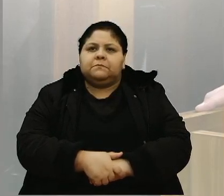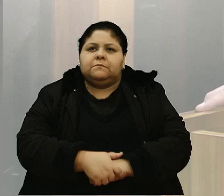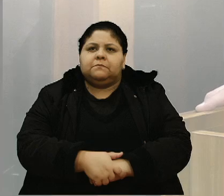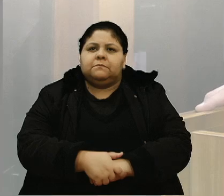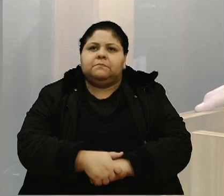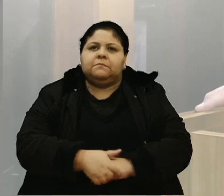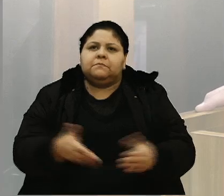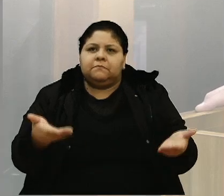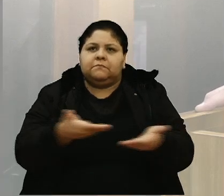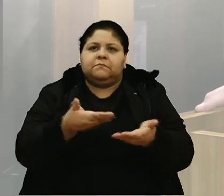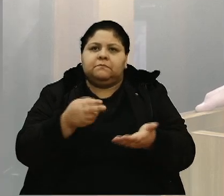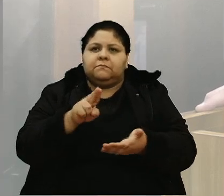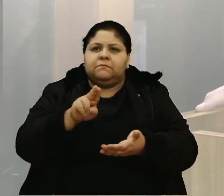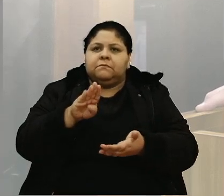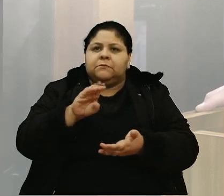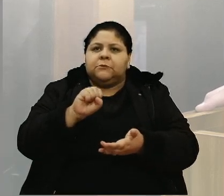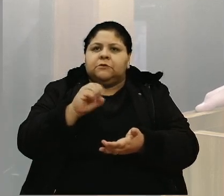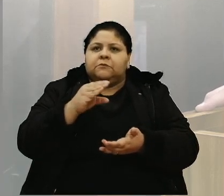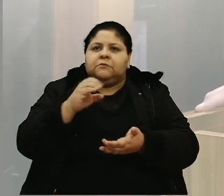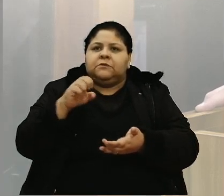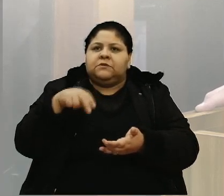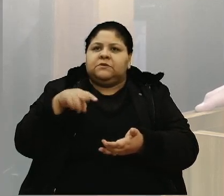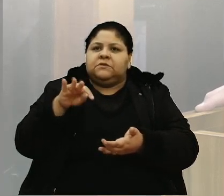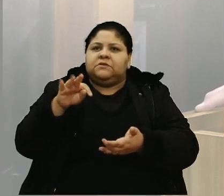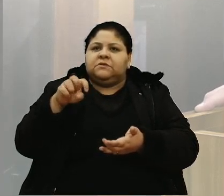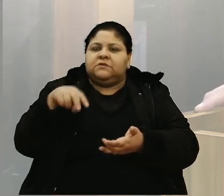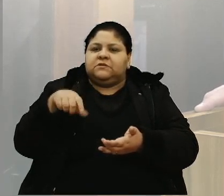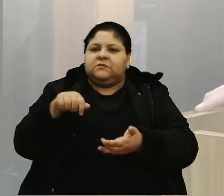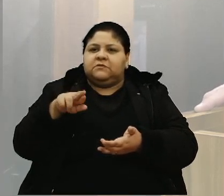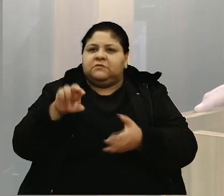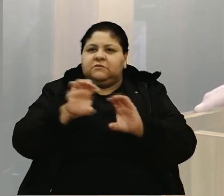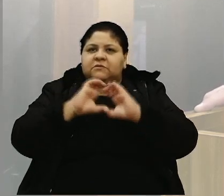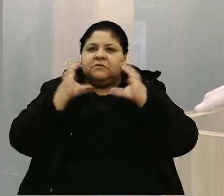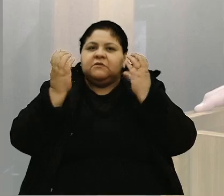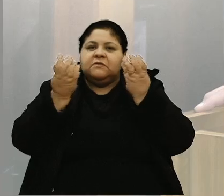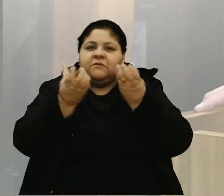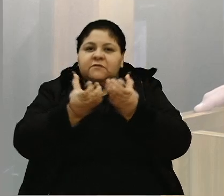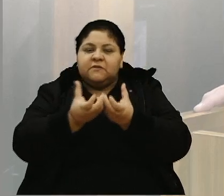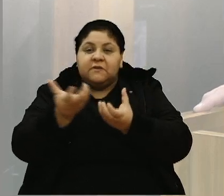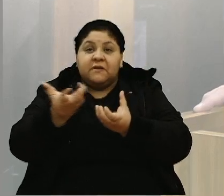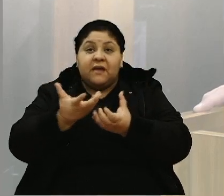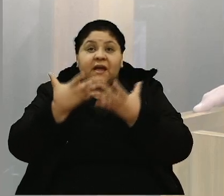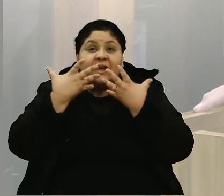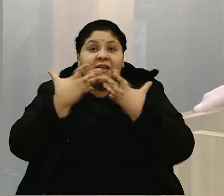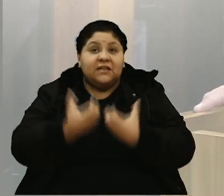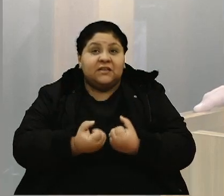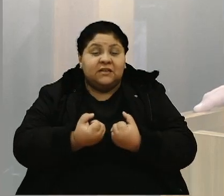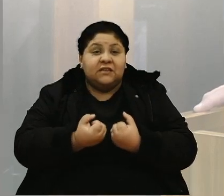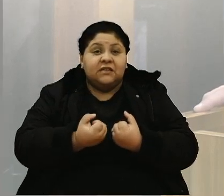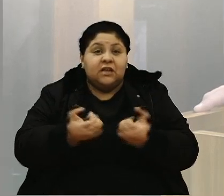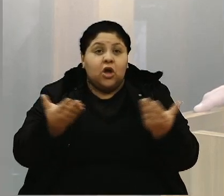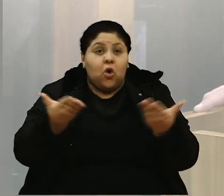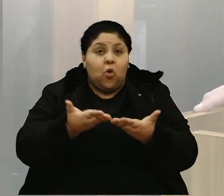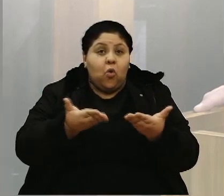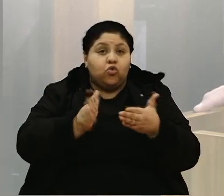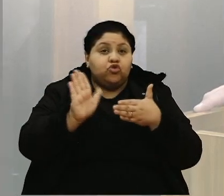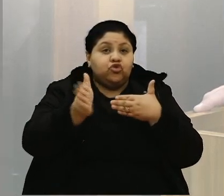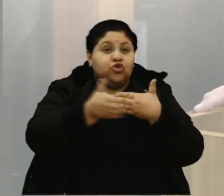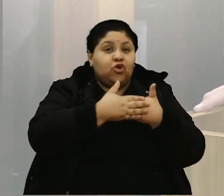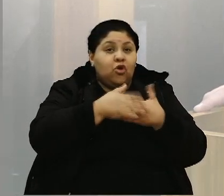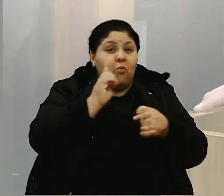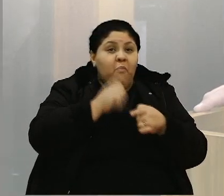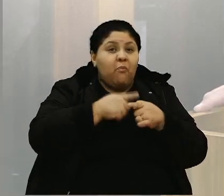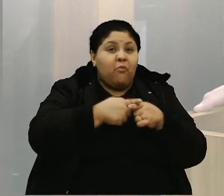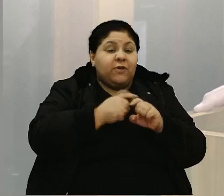Pessoal, estou aqui na UBS Centenário, aqui com o Fabiano, e a comunidade quer abraçar essa UBS. Ela no momento está interditada porque precisa de